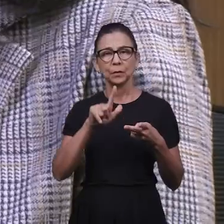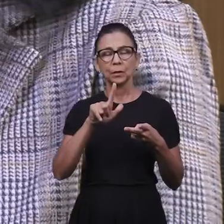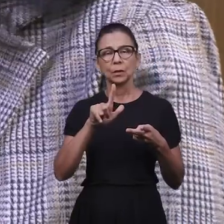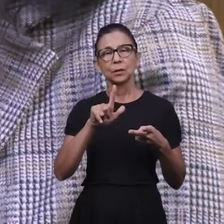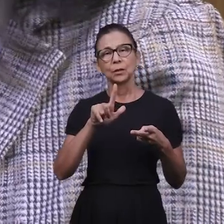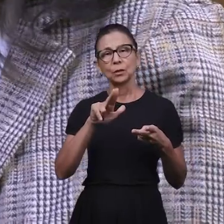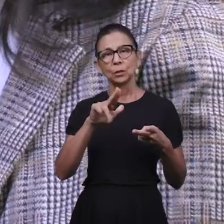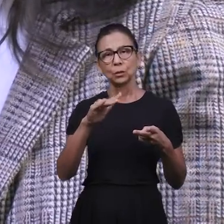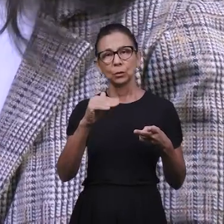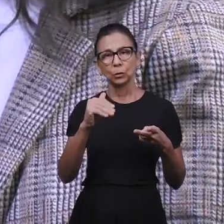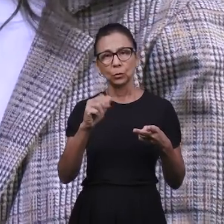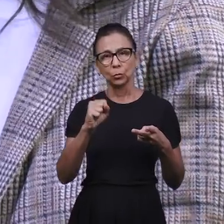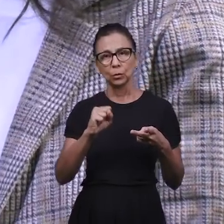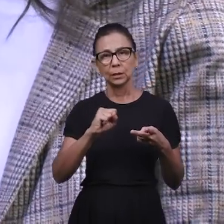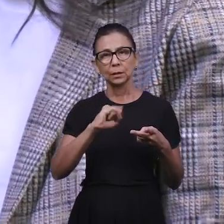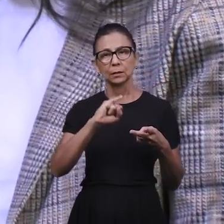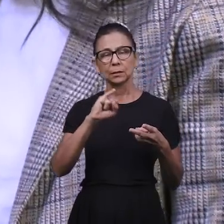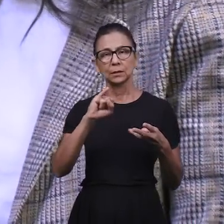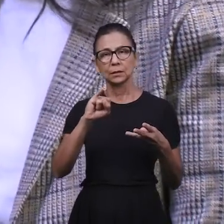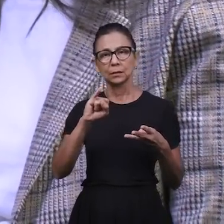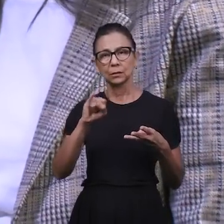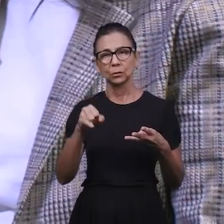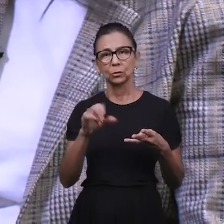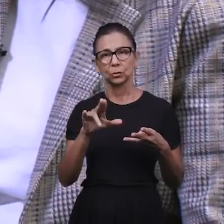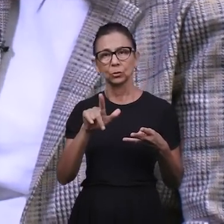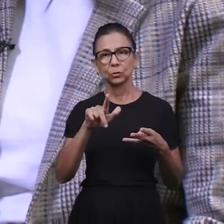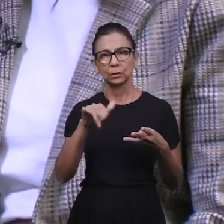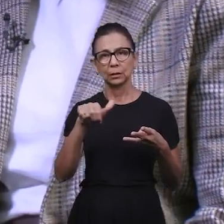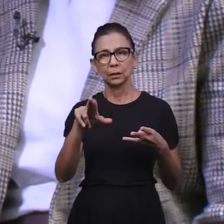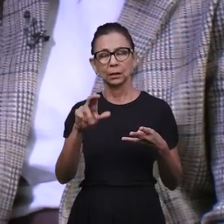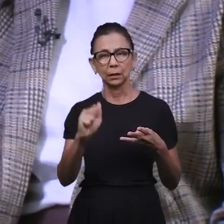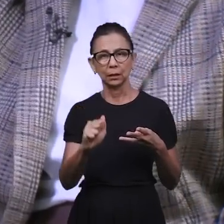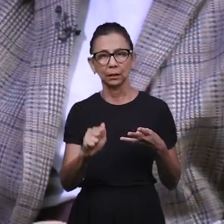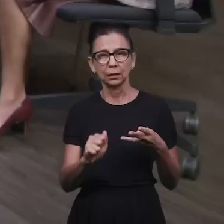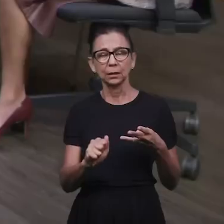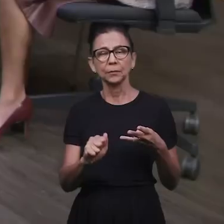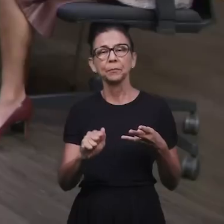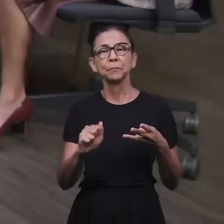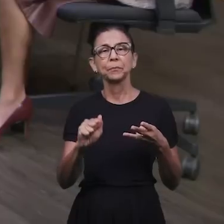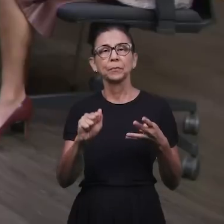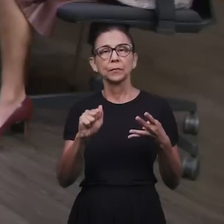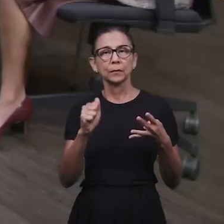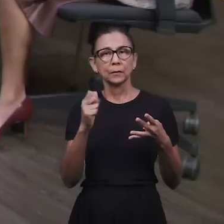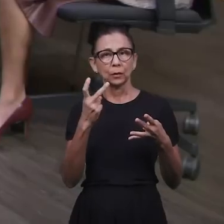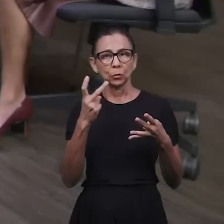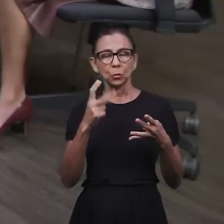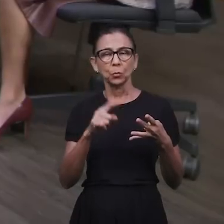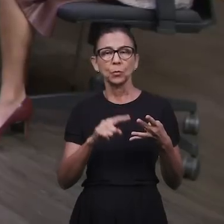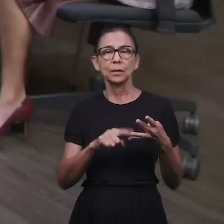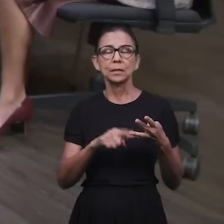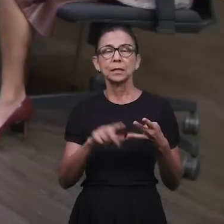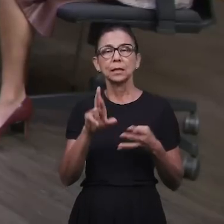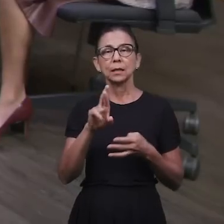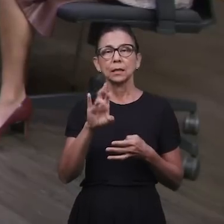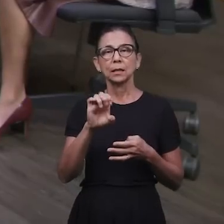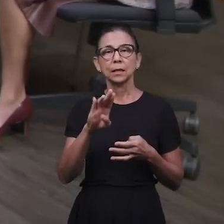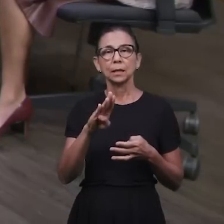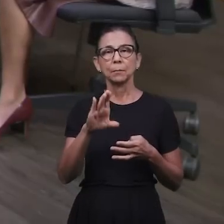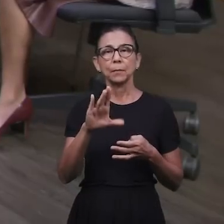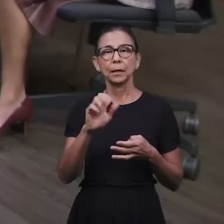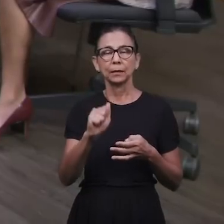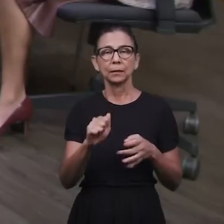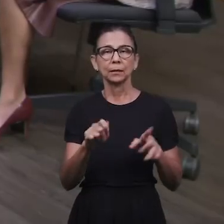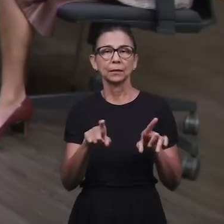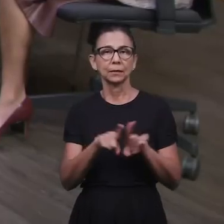duas Julianas e a Rebeca também. Muito Glória a bom. Jesus. Vamos passar logo para eles, começarem a trabalhar? Sim, eu posso falar